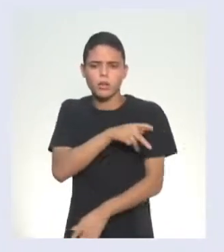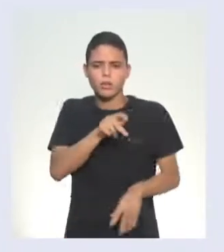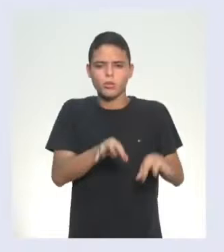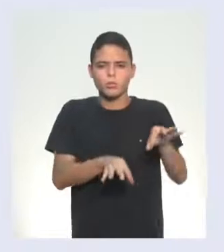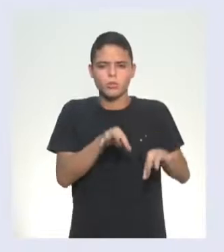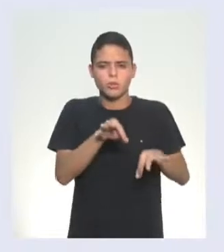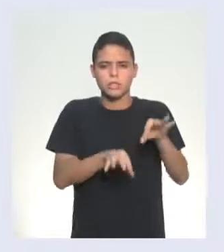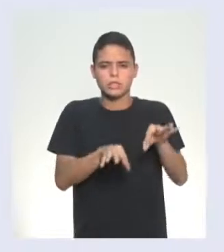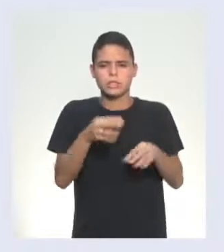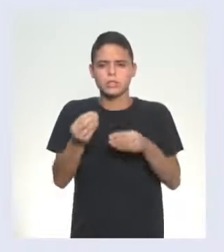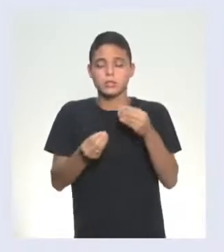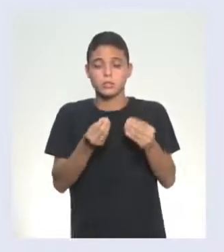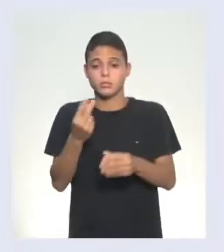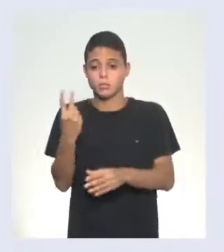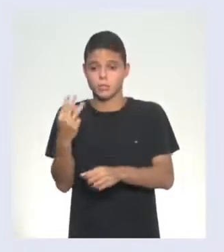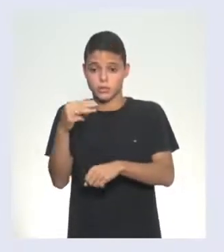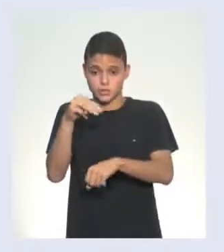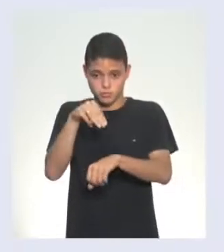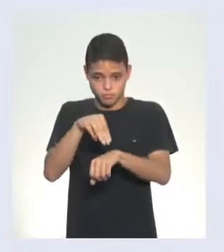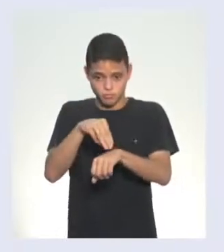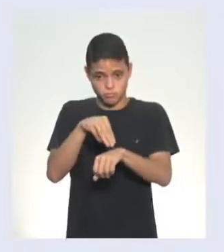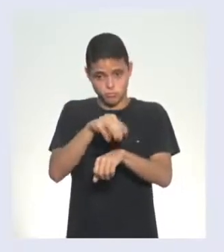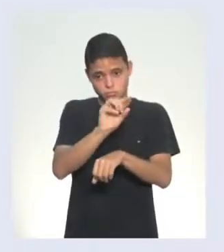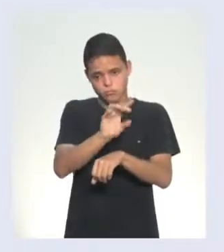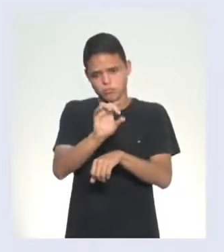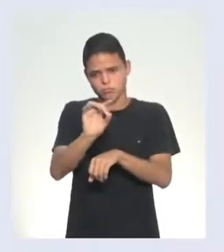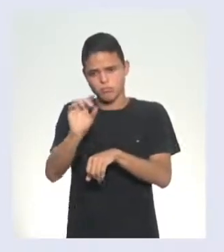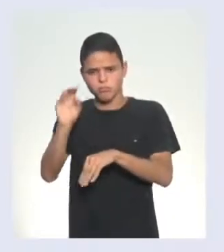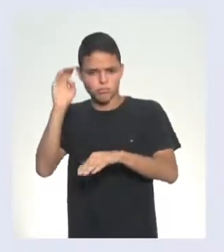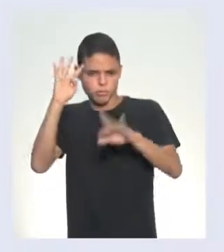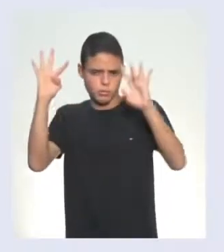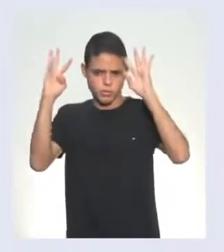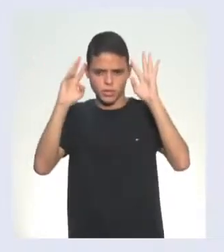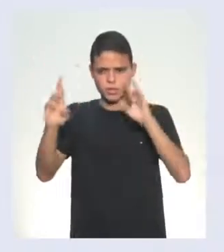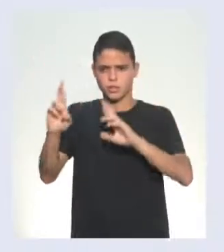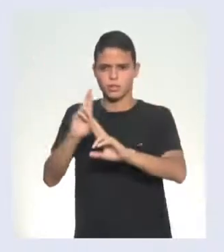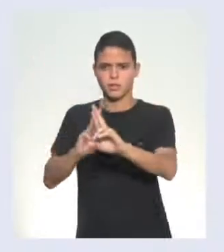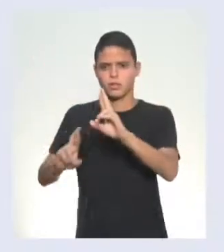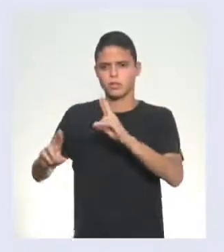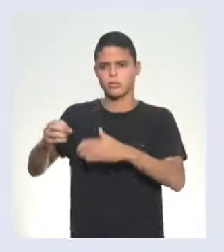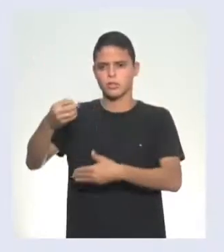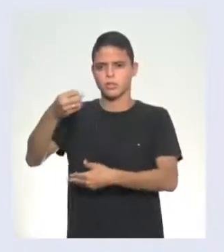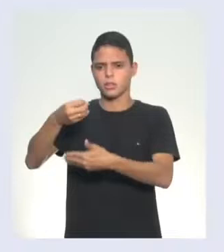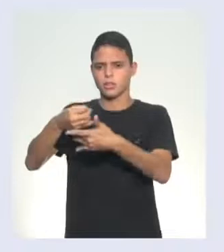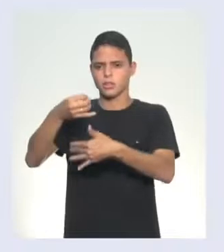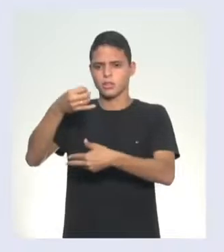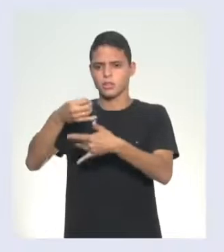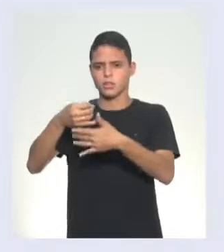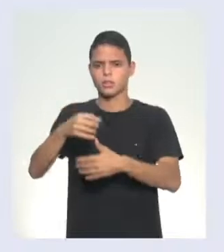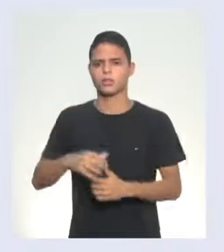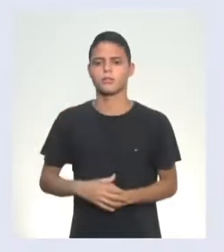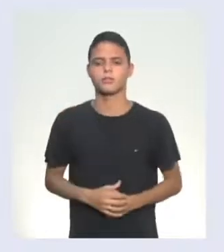dar 2 minutinhos para vocês aí pensarem e responder no chat e retornaremos com o professor Rodrigo.